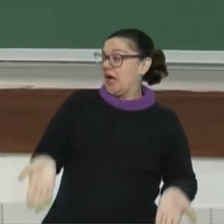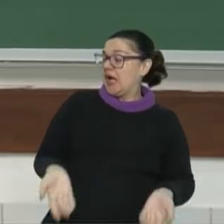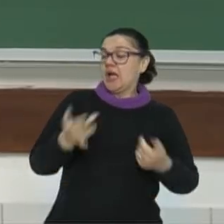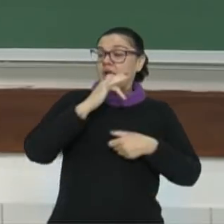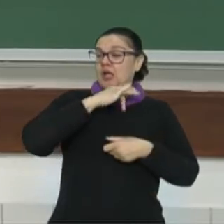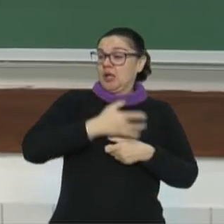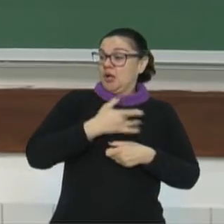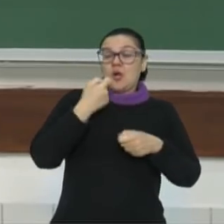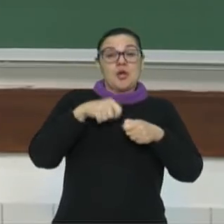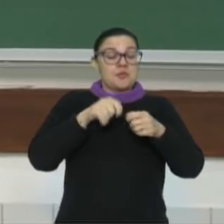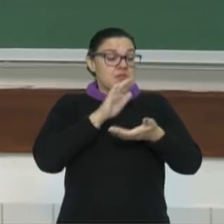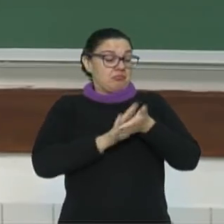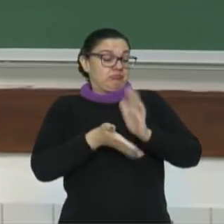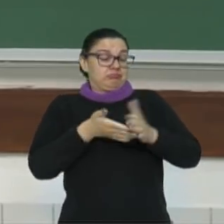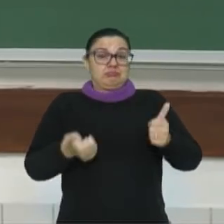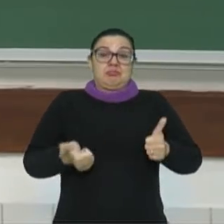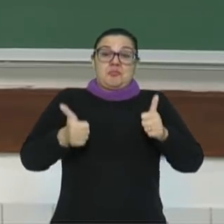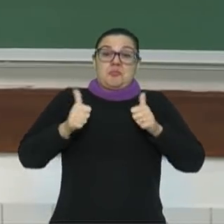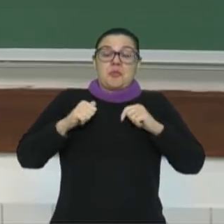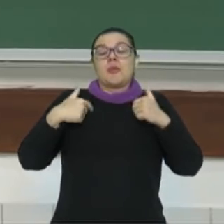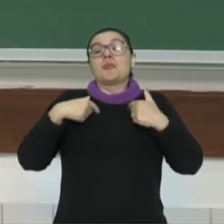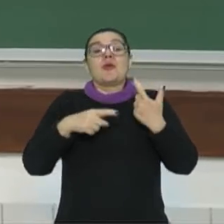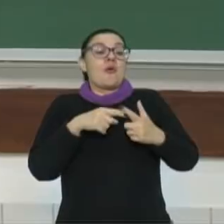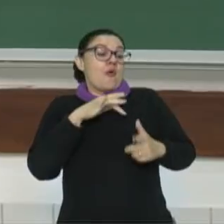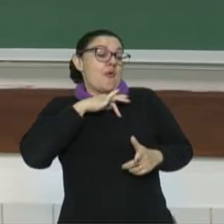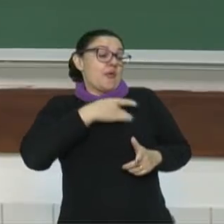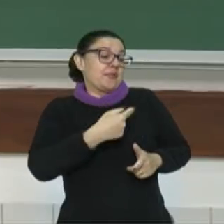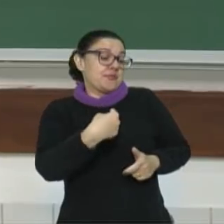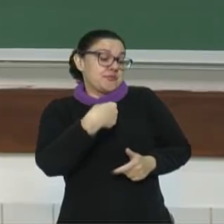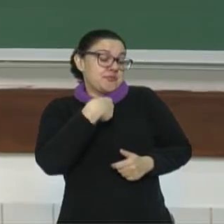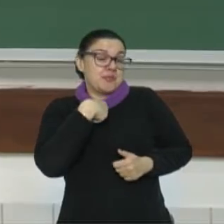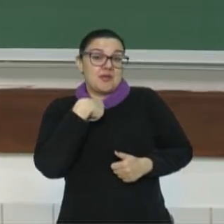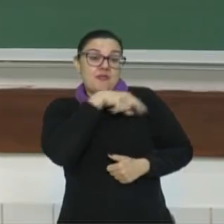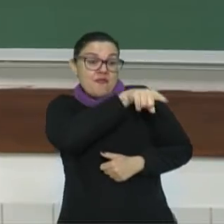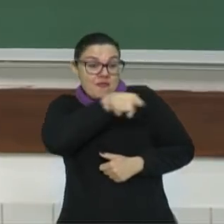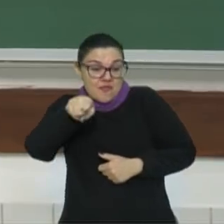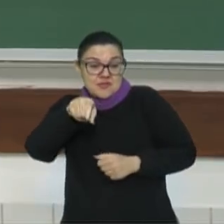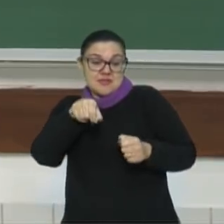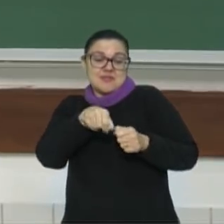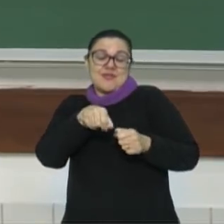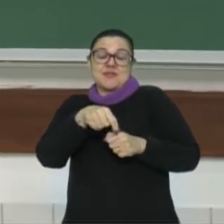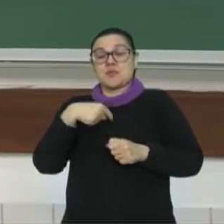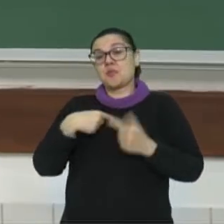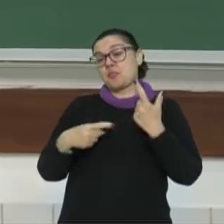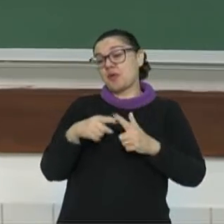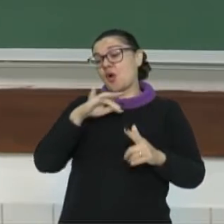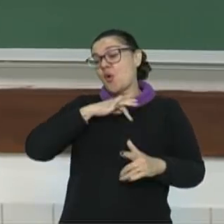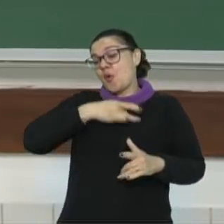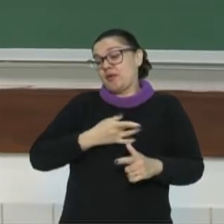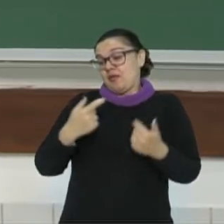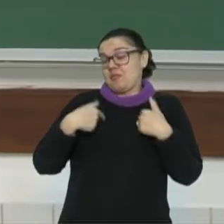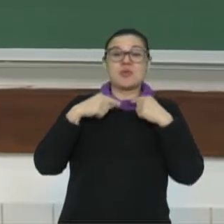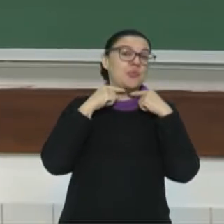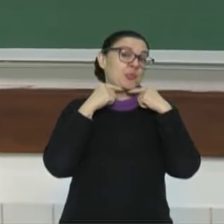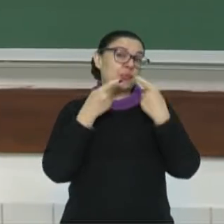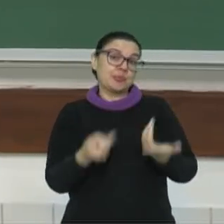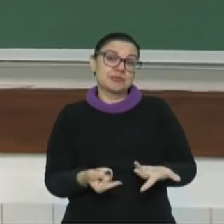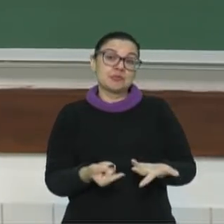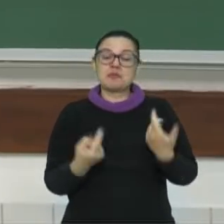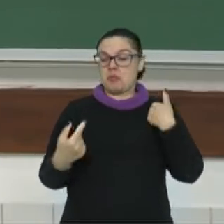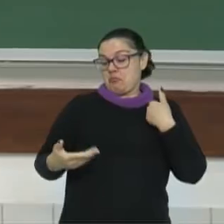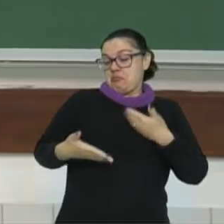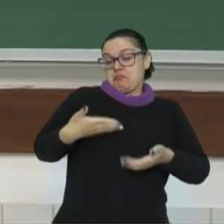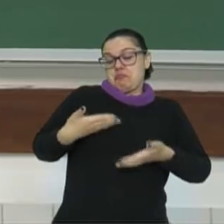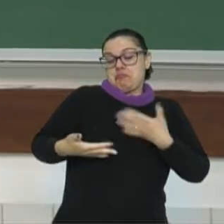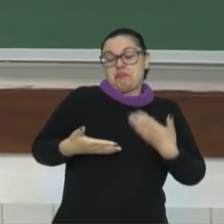eu não preciso fazer nada para ninguém. Porque eu sou vítima, as pessoas que têm que fazer para mim. Então eu não me responsabilizo pelos meus atos,